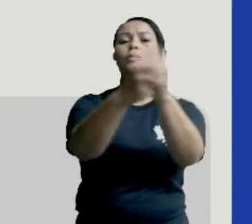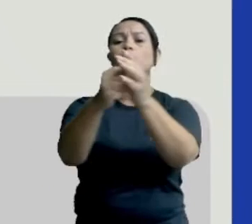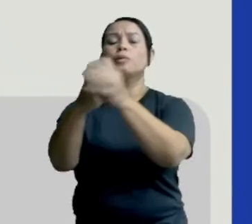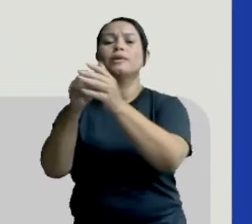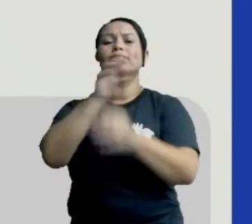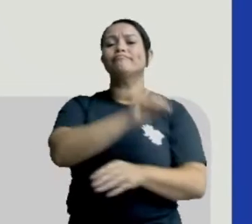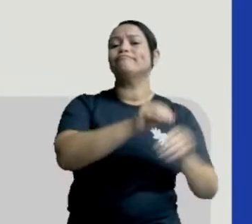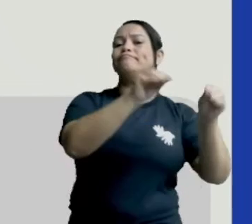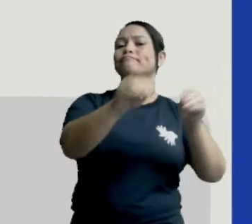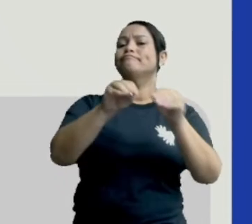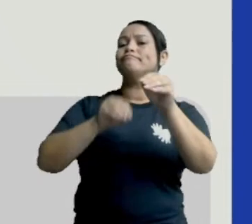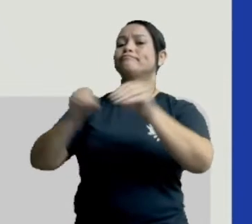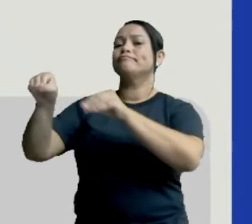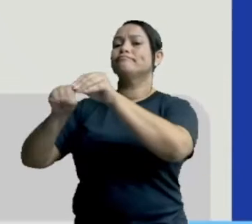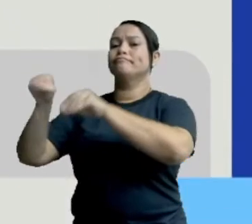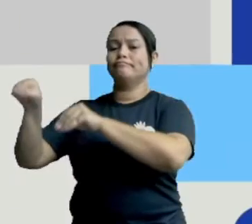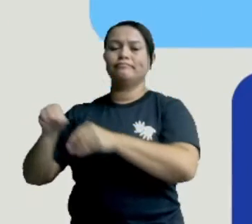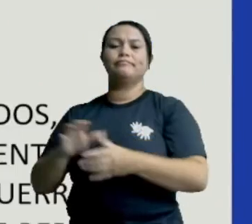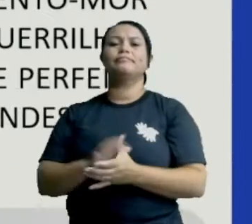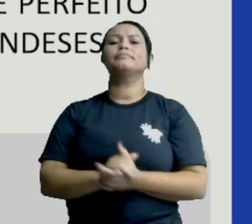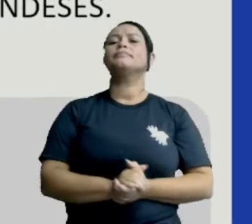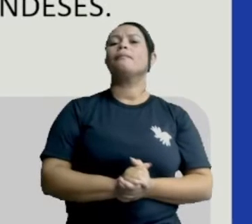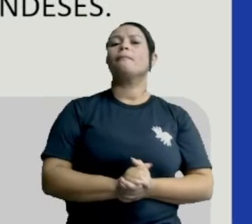esconderijo constantemente.